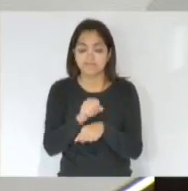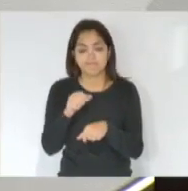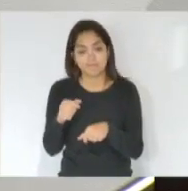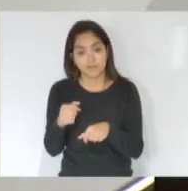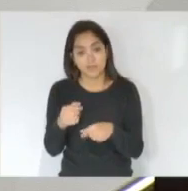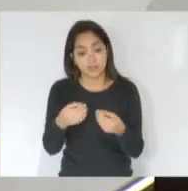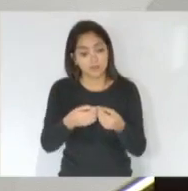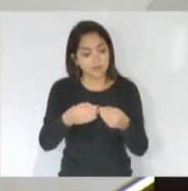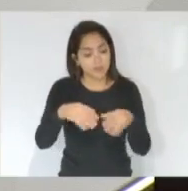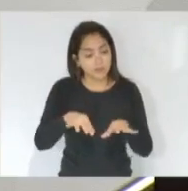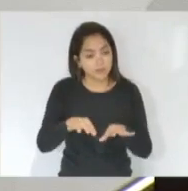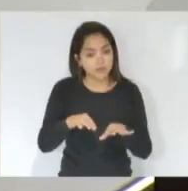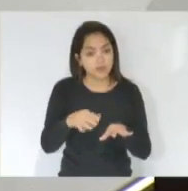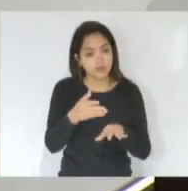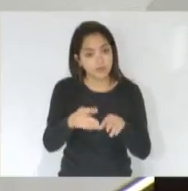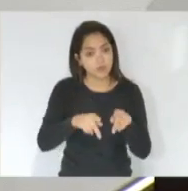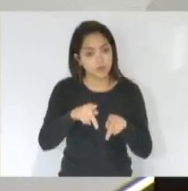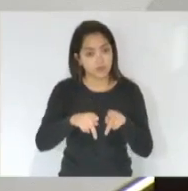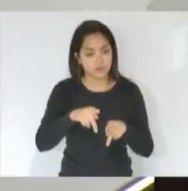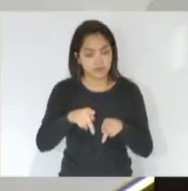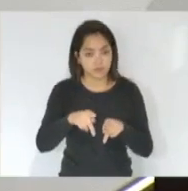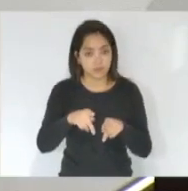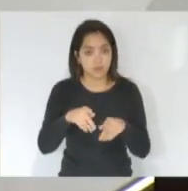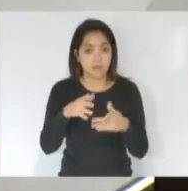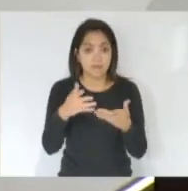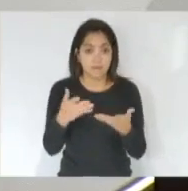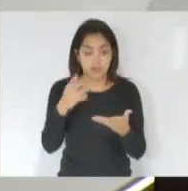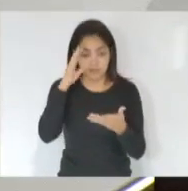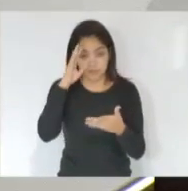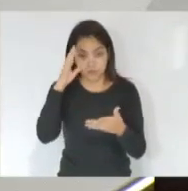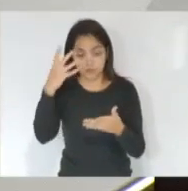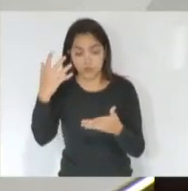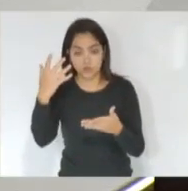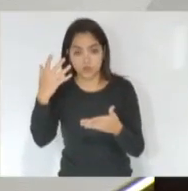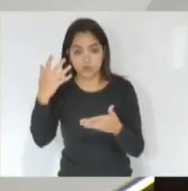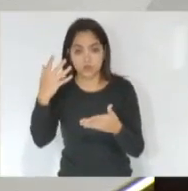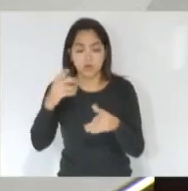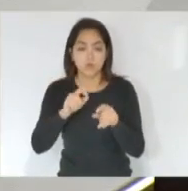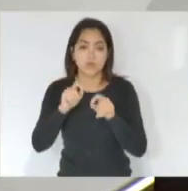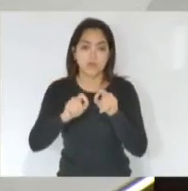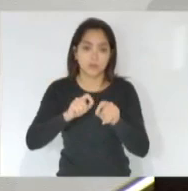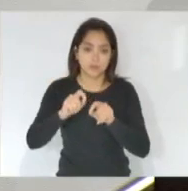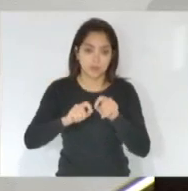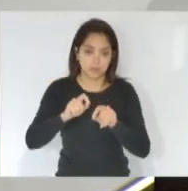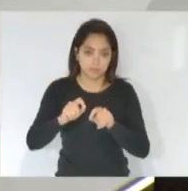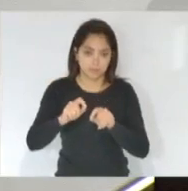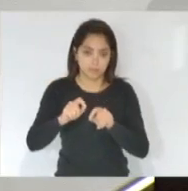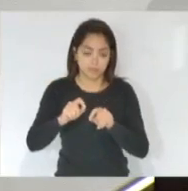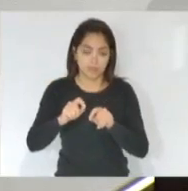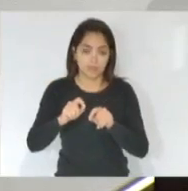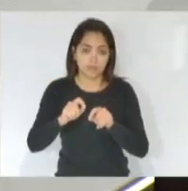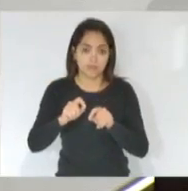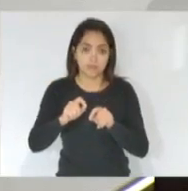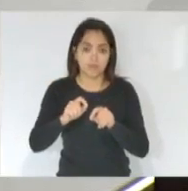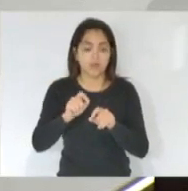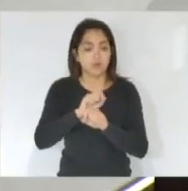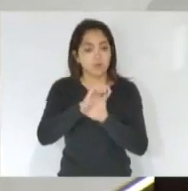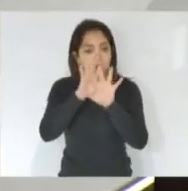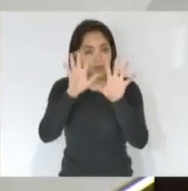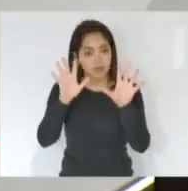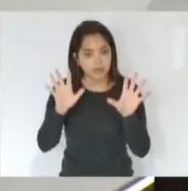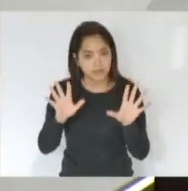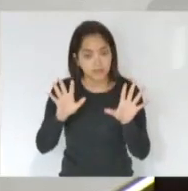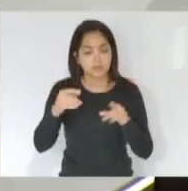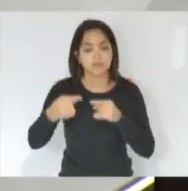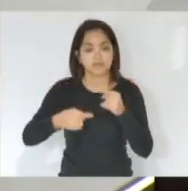catarinense. Mas fica evidente a solução. A solução só pode acontecer com transparência,